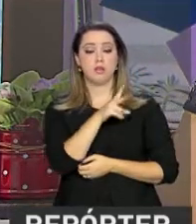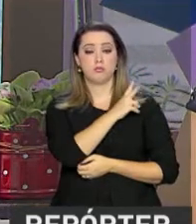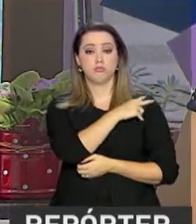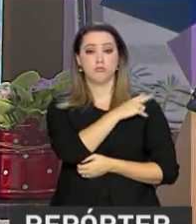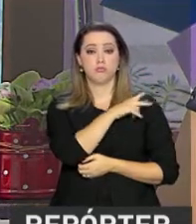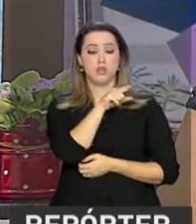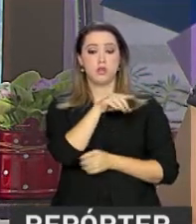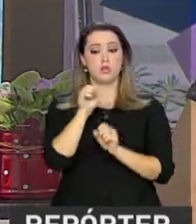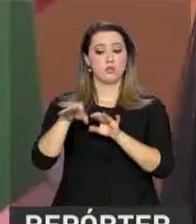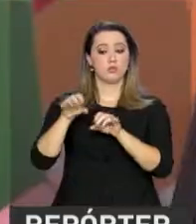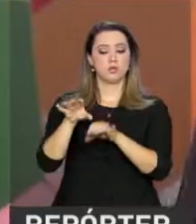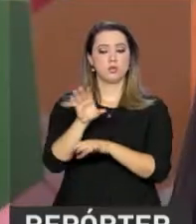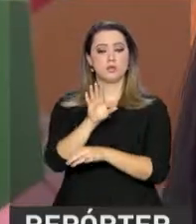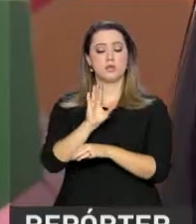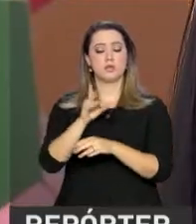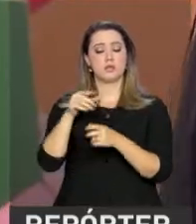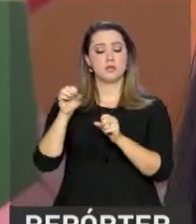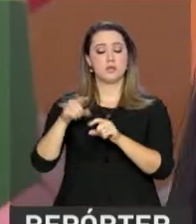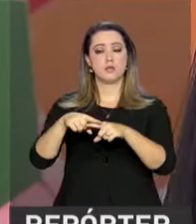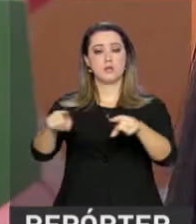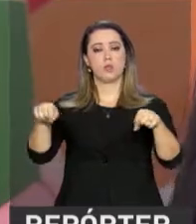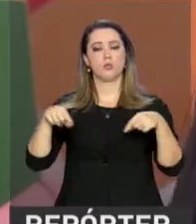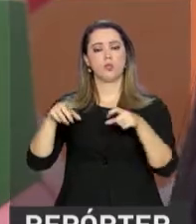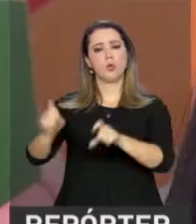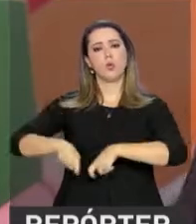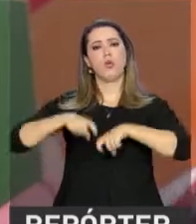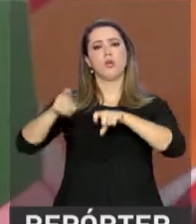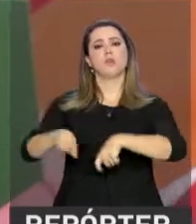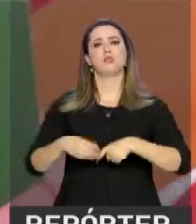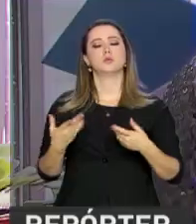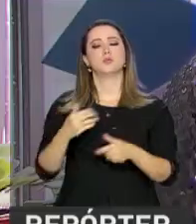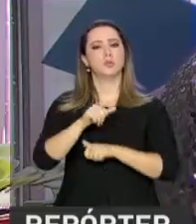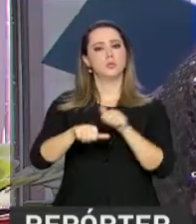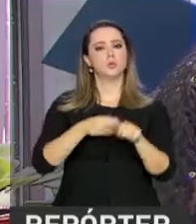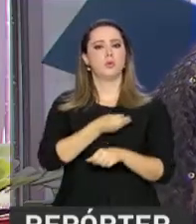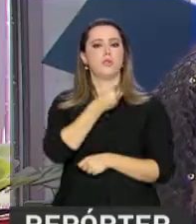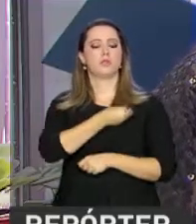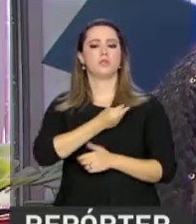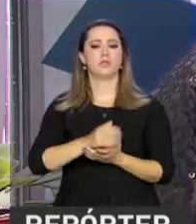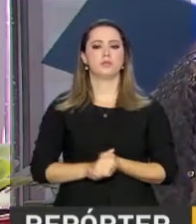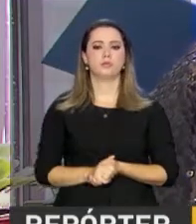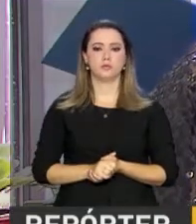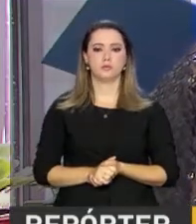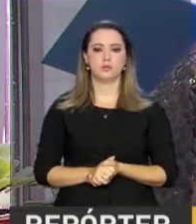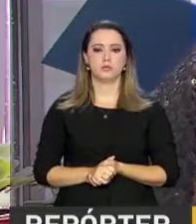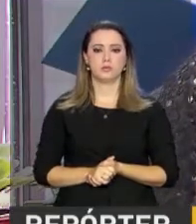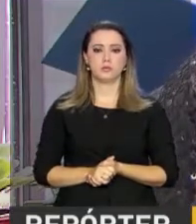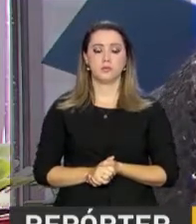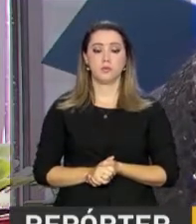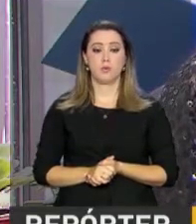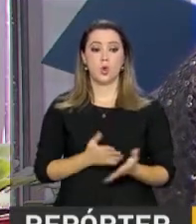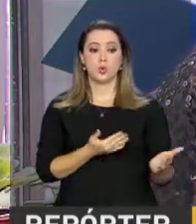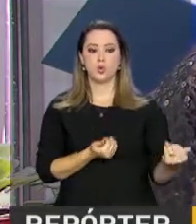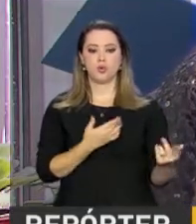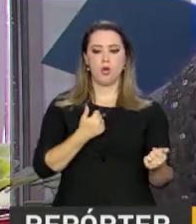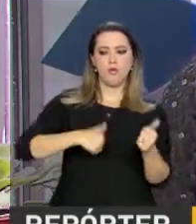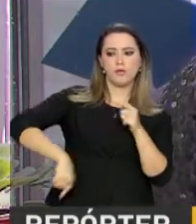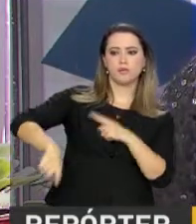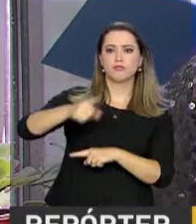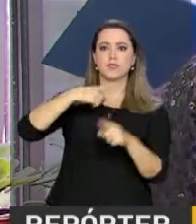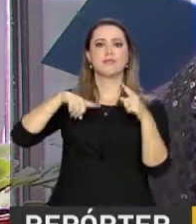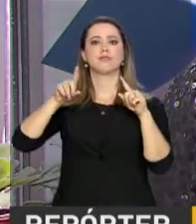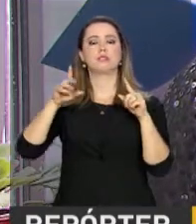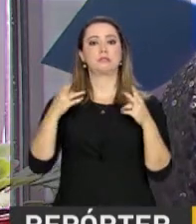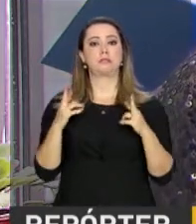no campo ela conta que o programa mudou a vida dos estudantes pensando justamente na perspectiva de transformação